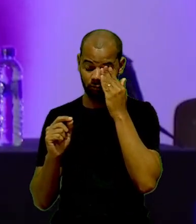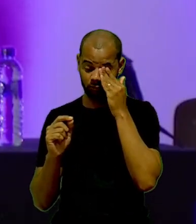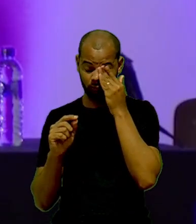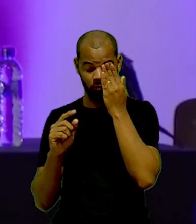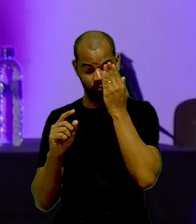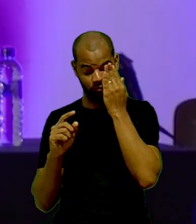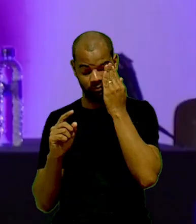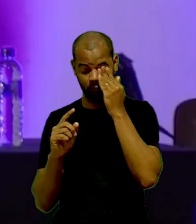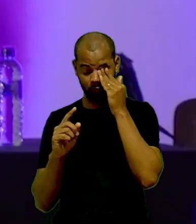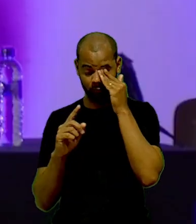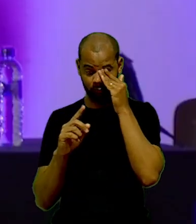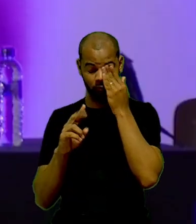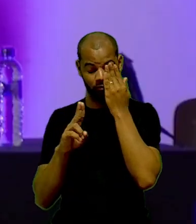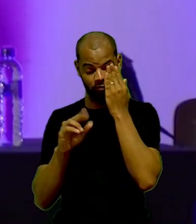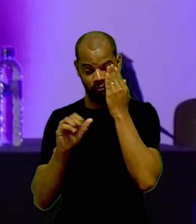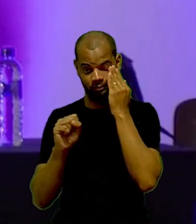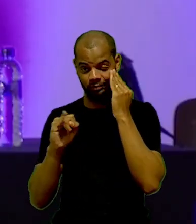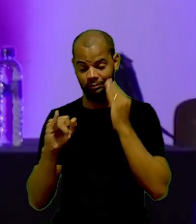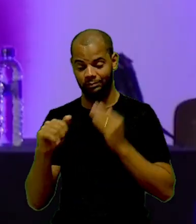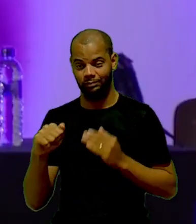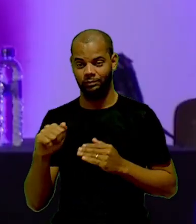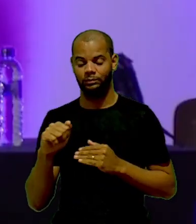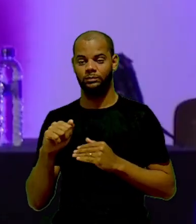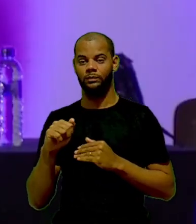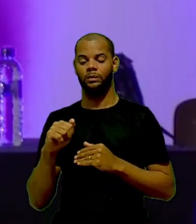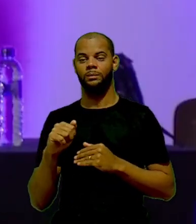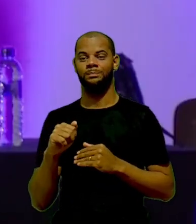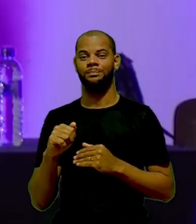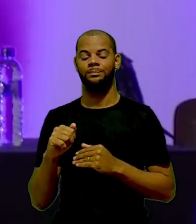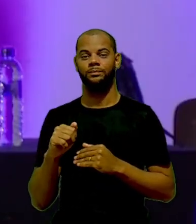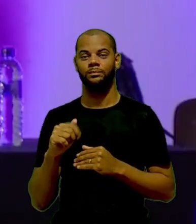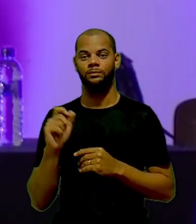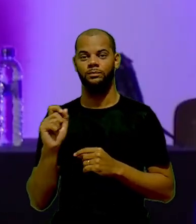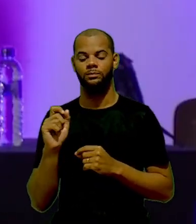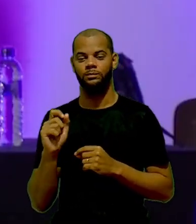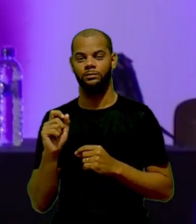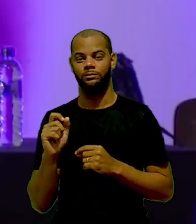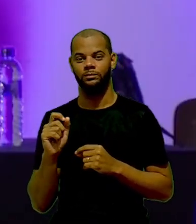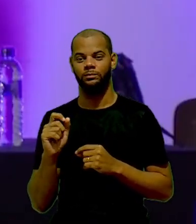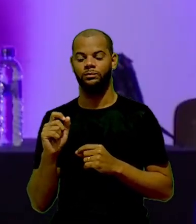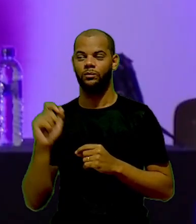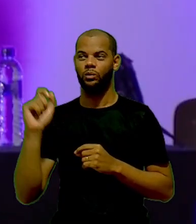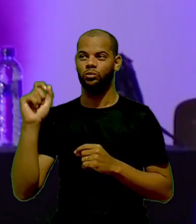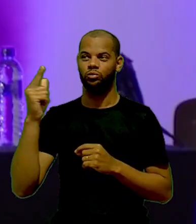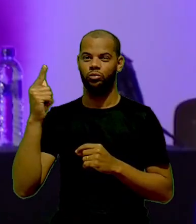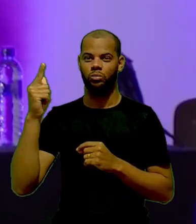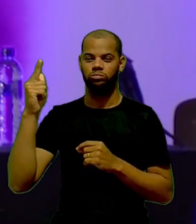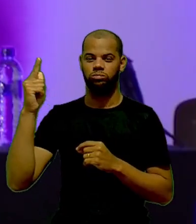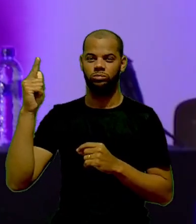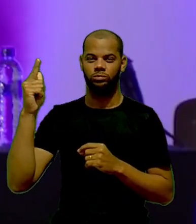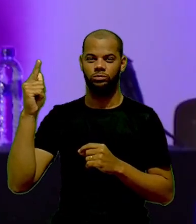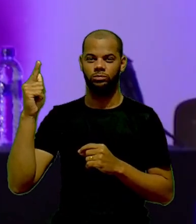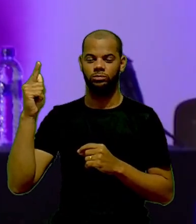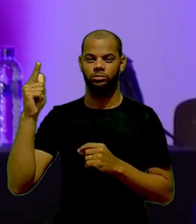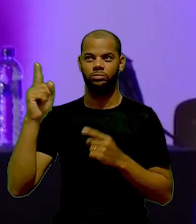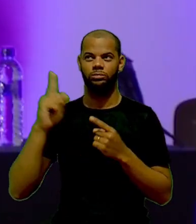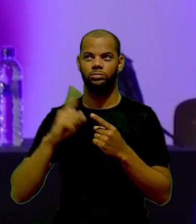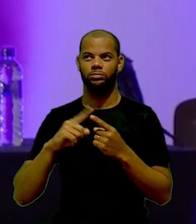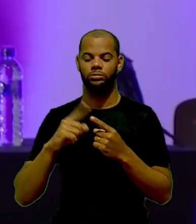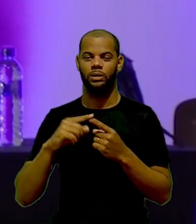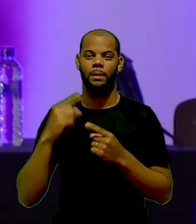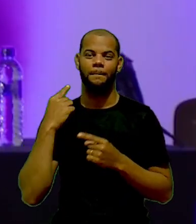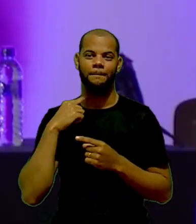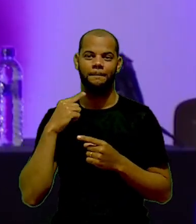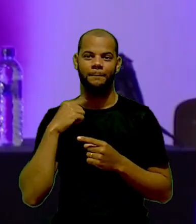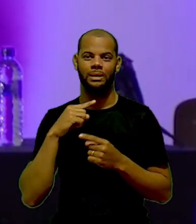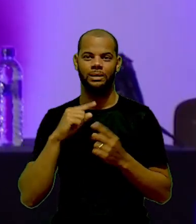usinas fotovoltaicas instaladas no país, principalmente no Cinturão do Sol, que abrange de Minas Gerais